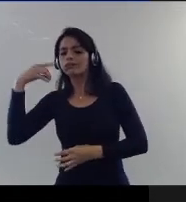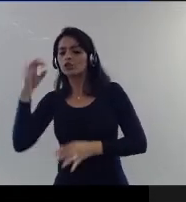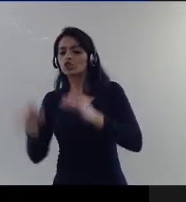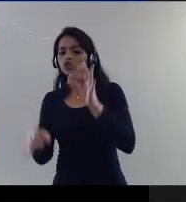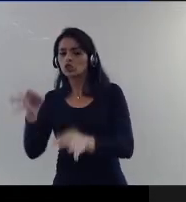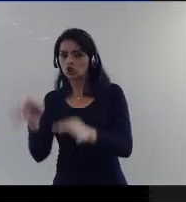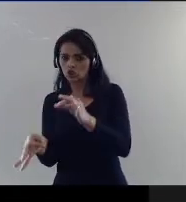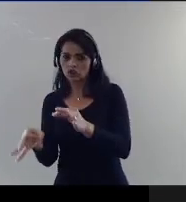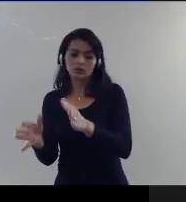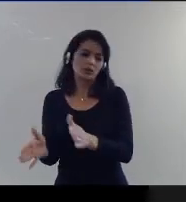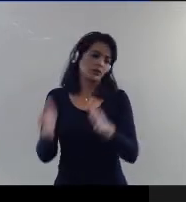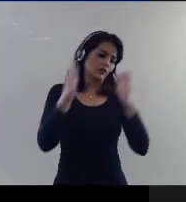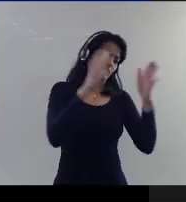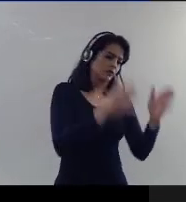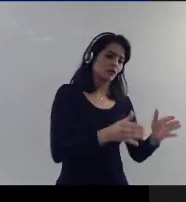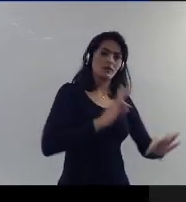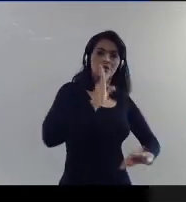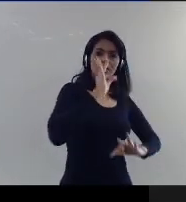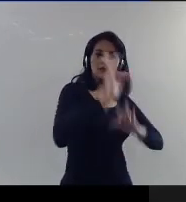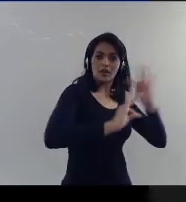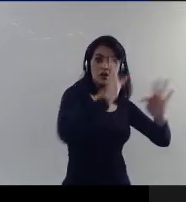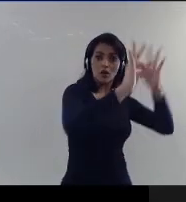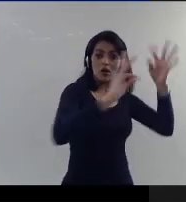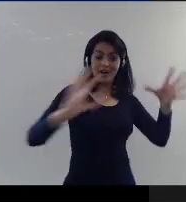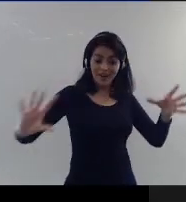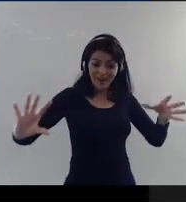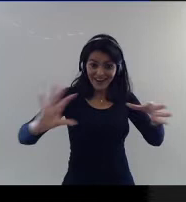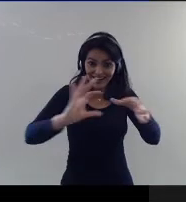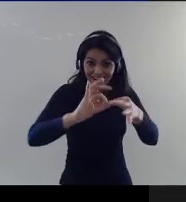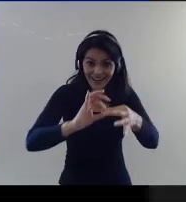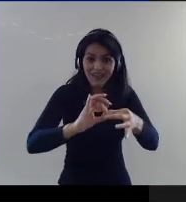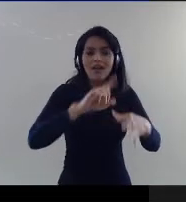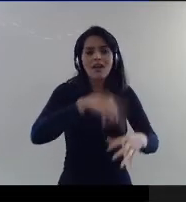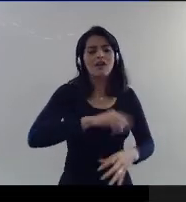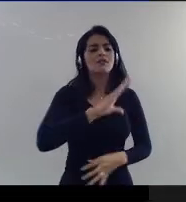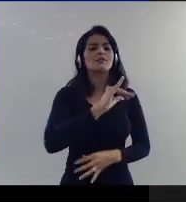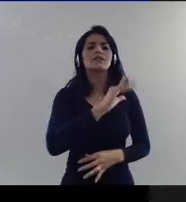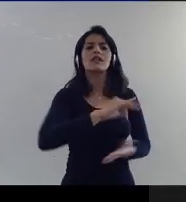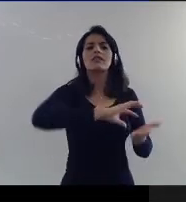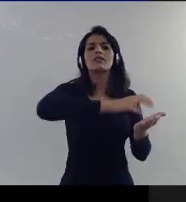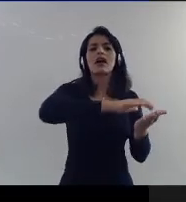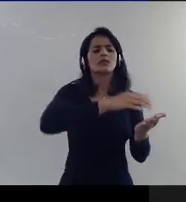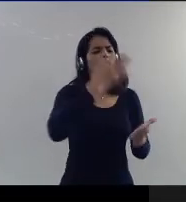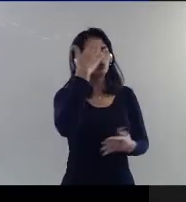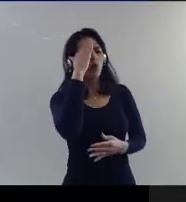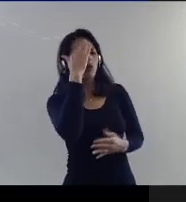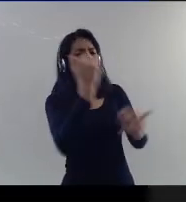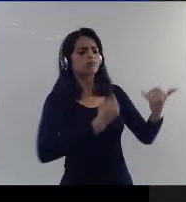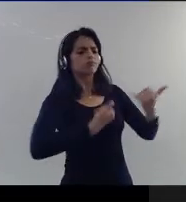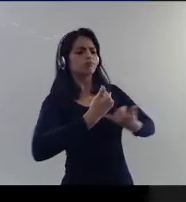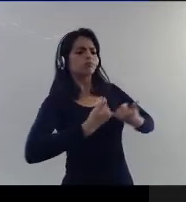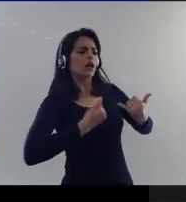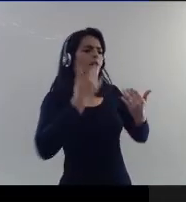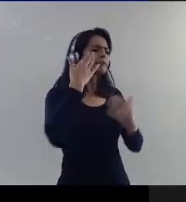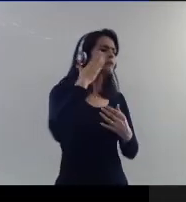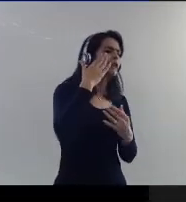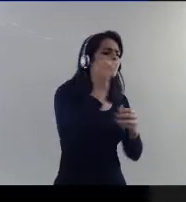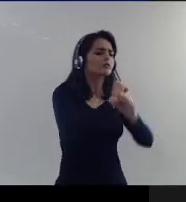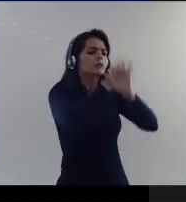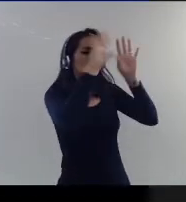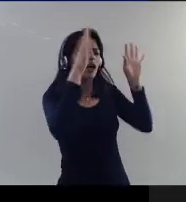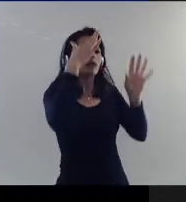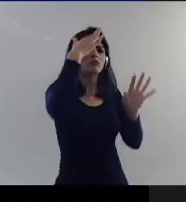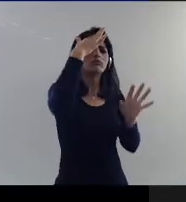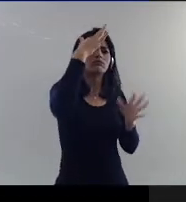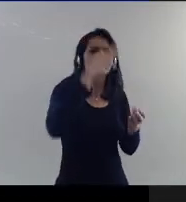lado, essa tecnologia que muito está baseada em ciência de dados, como é que a gente entende essas informações, né? Em automação,